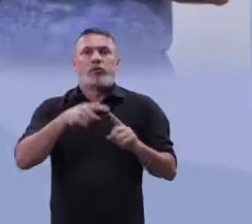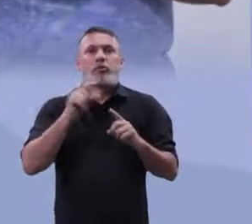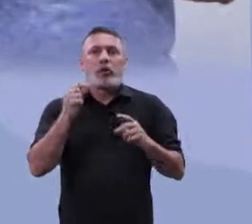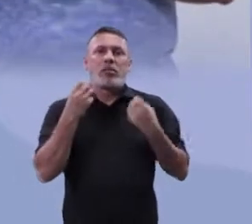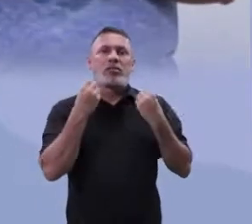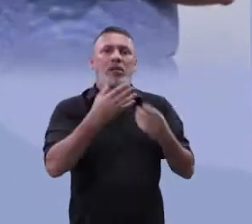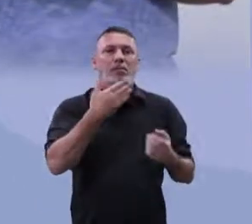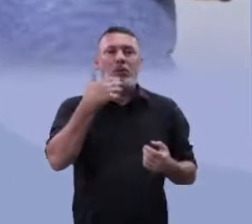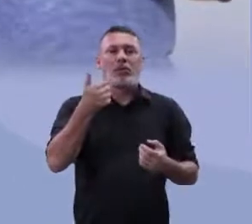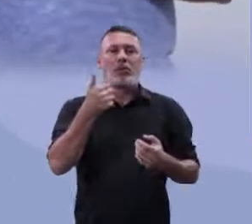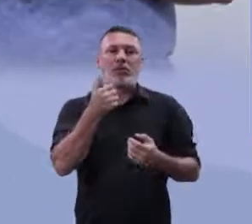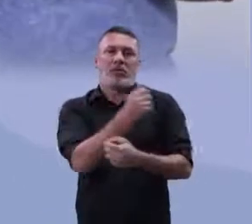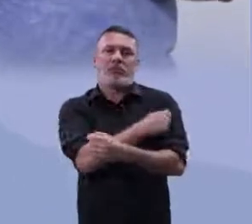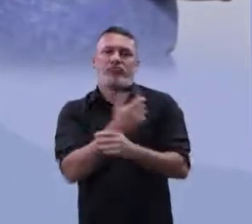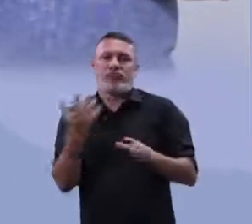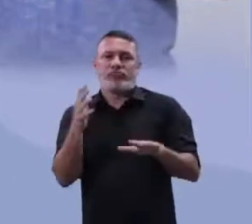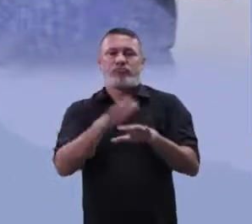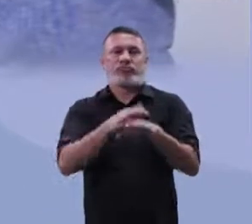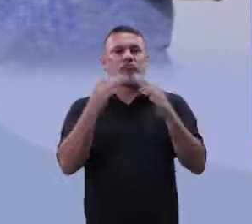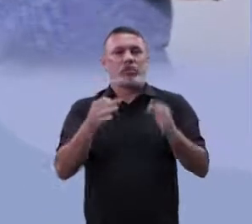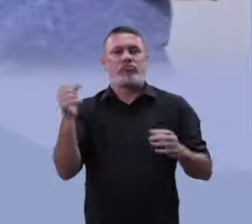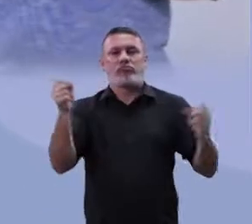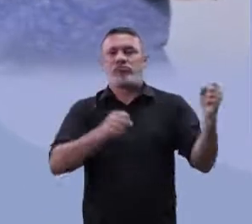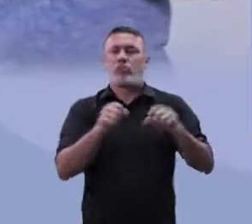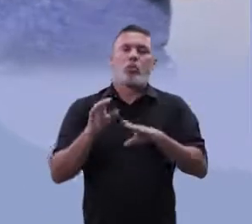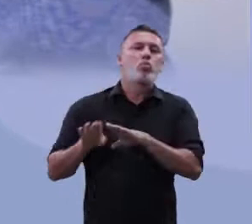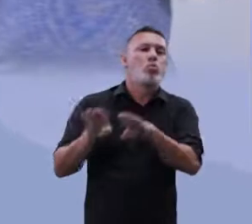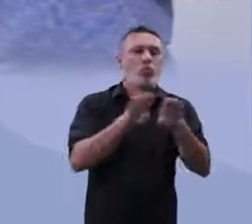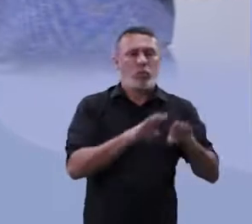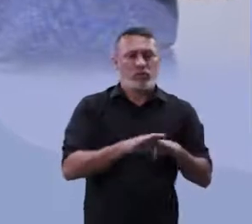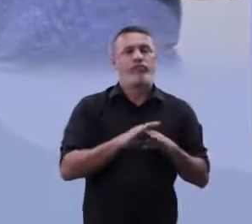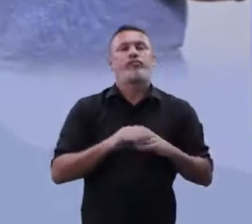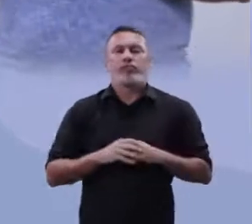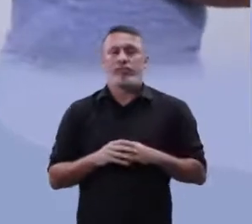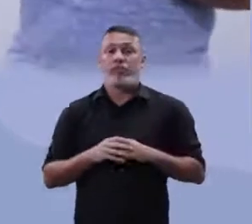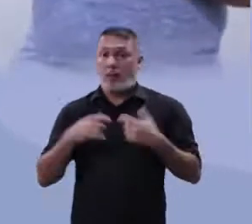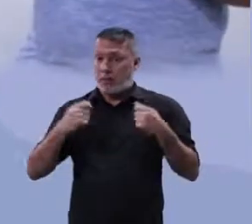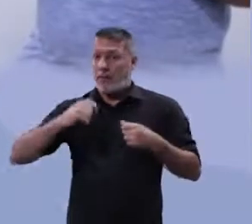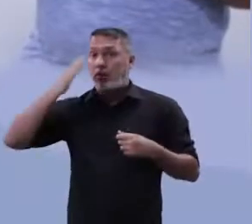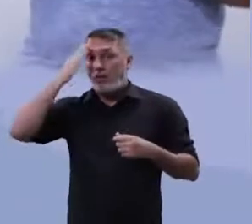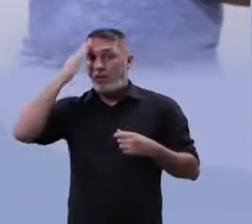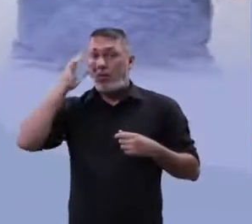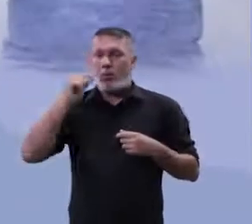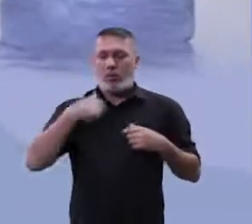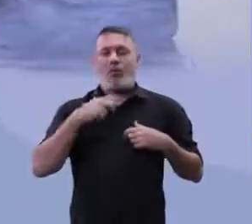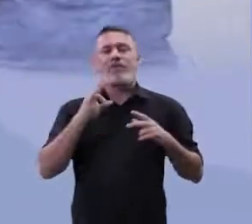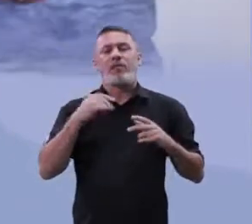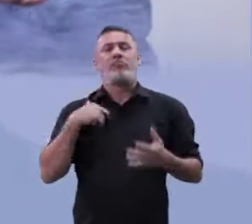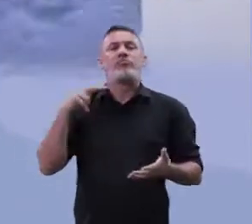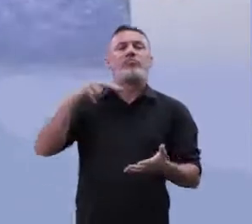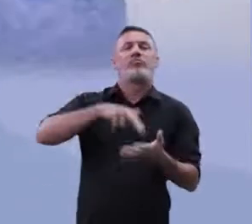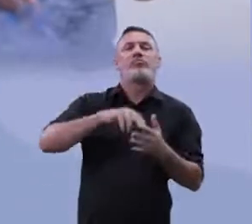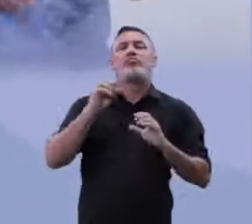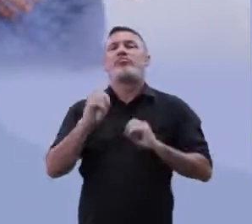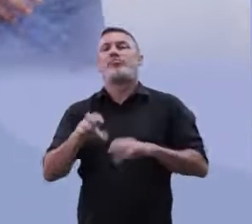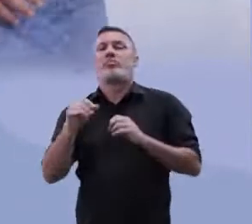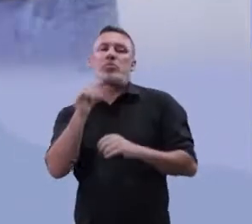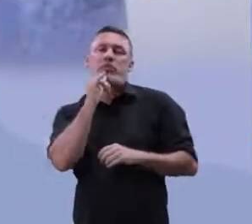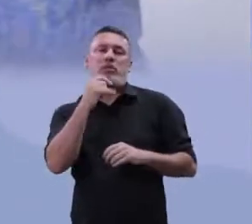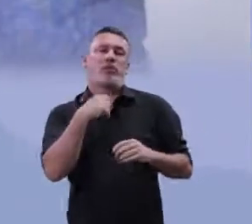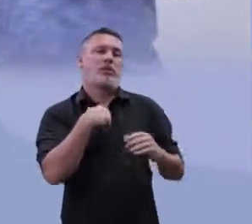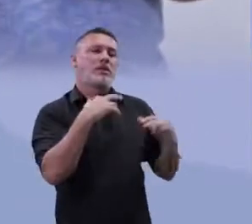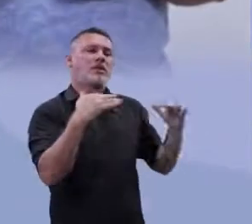mais eficaz e humana, todos os alunos. Eu preciso compreender que uma aula que eu dou, a exemplo, no Centro